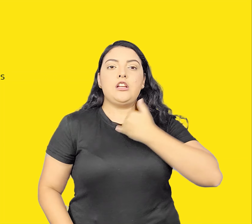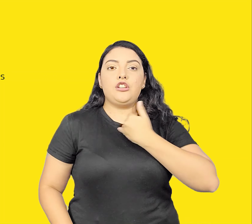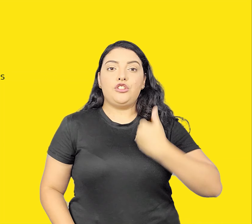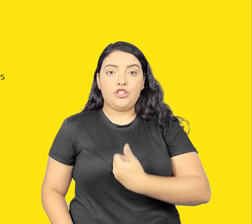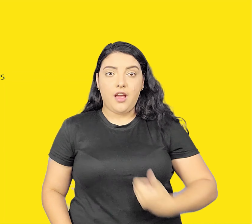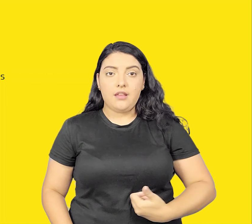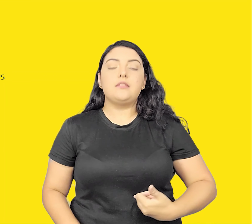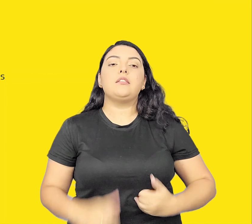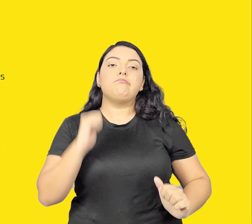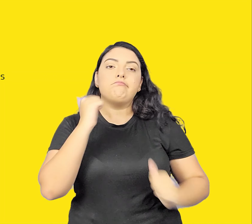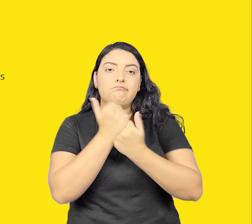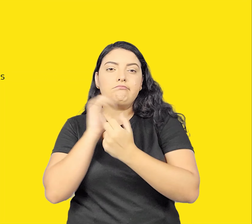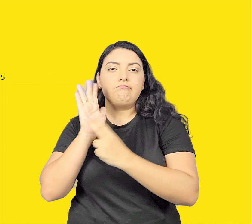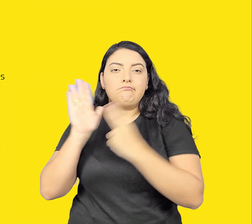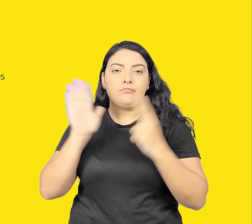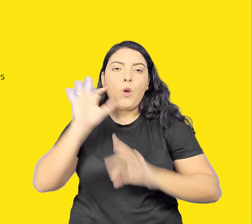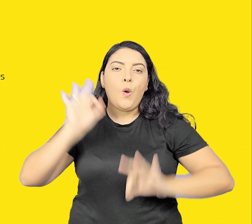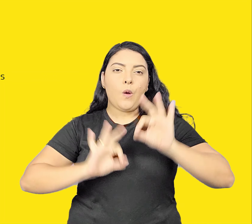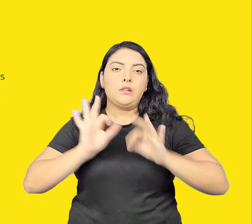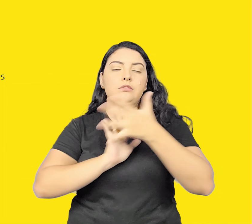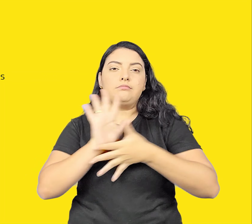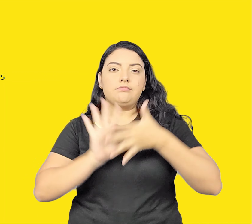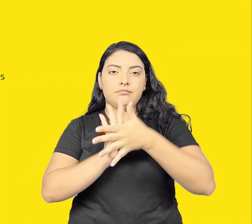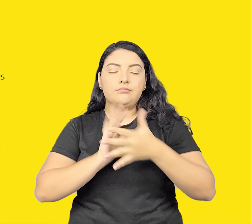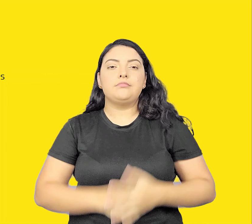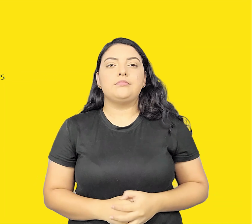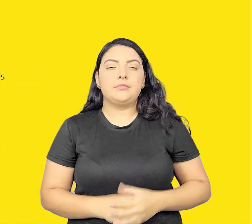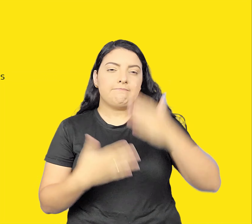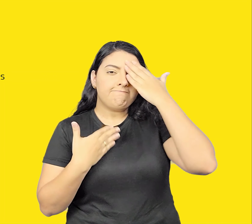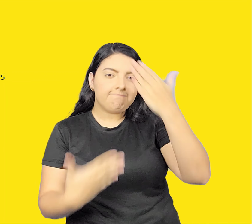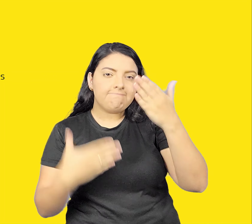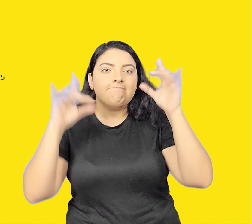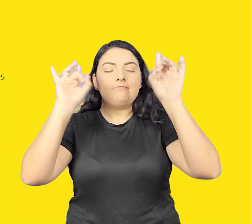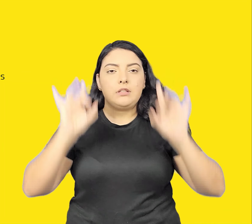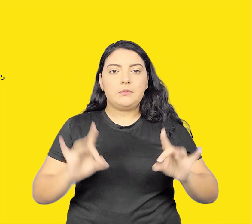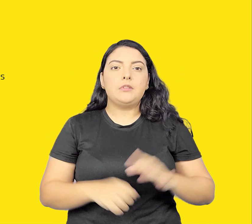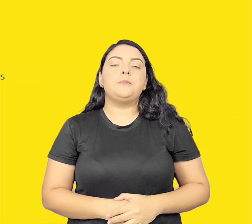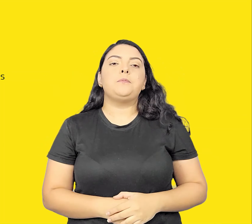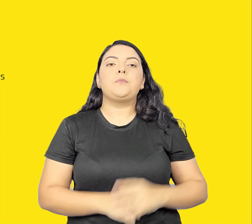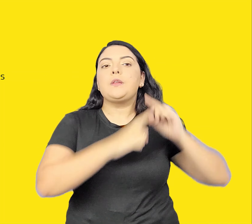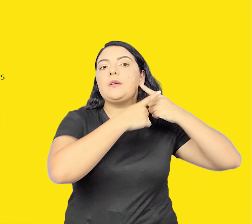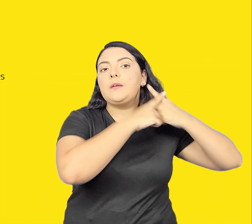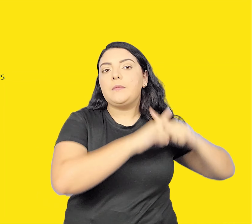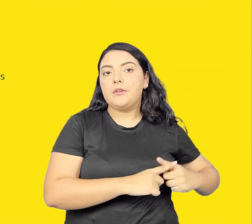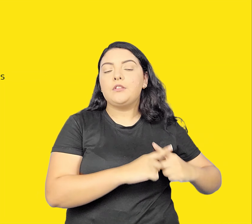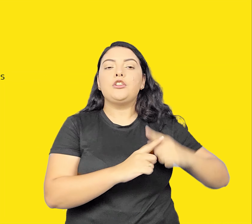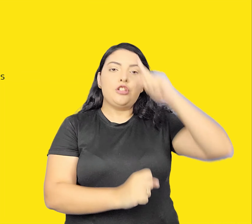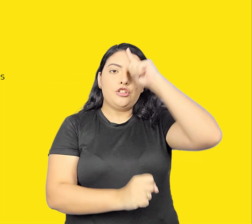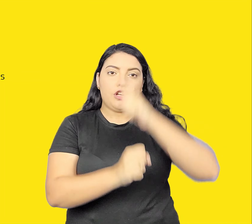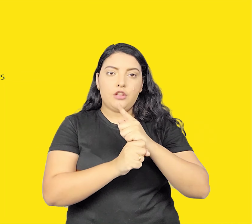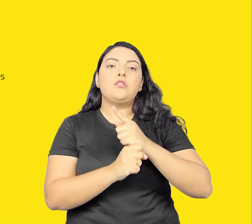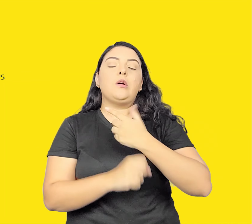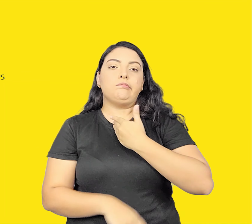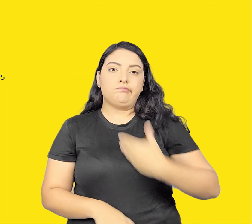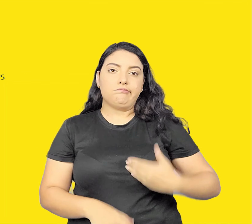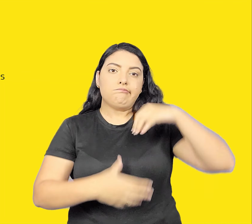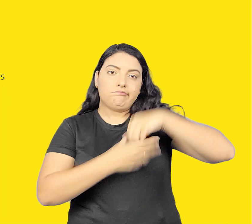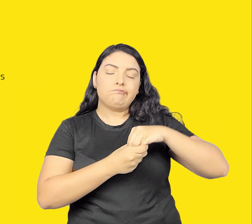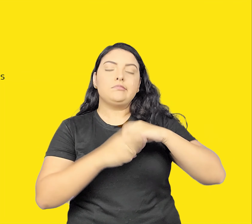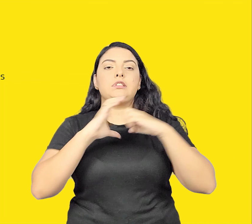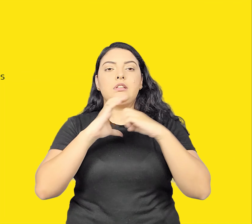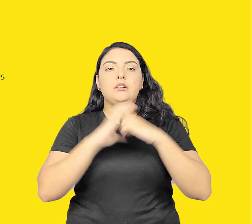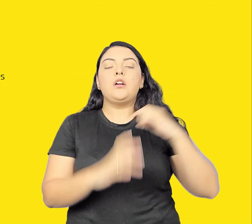Jéssica Teixeira Coautoria e Organização de Textos Agradecimentos Marcos Levi Nunes Gestor